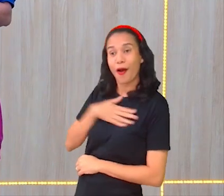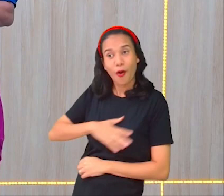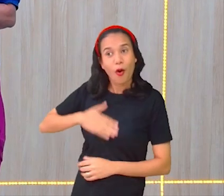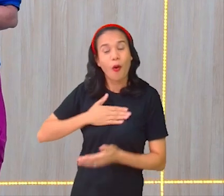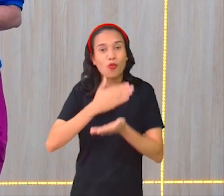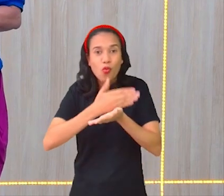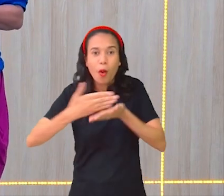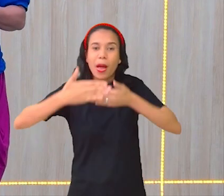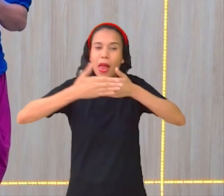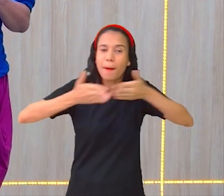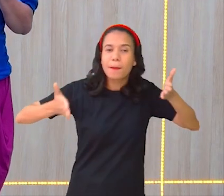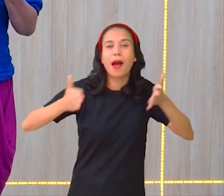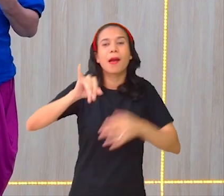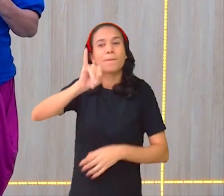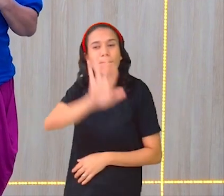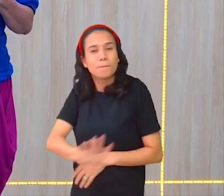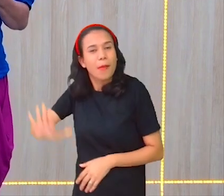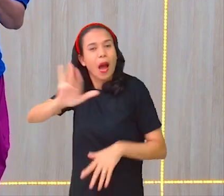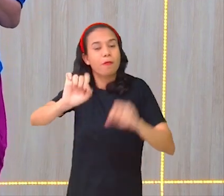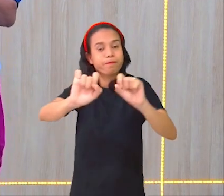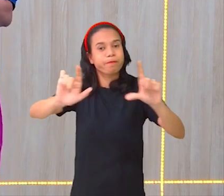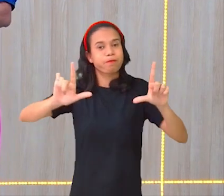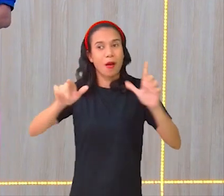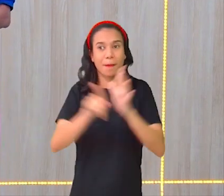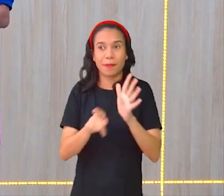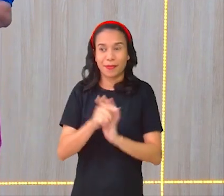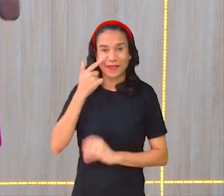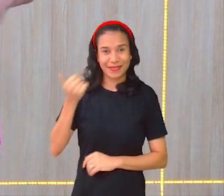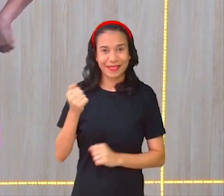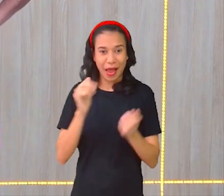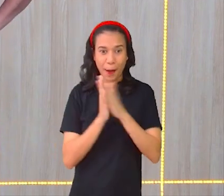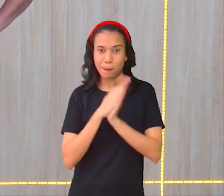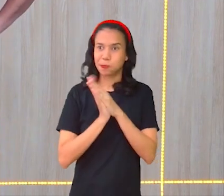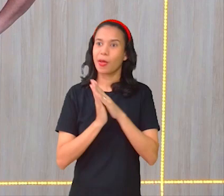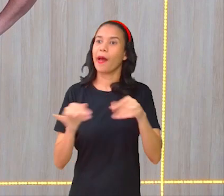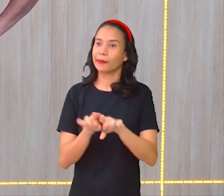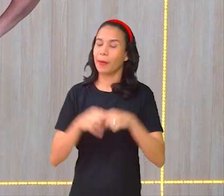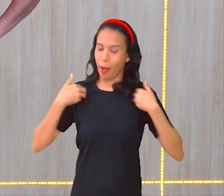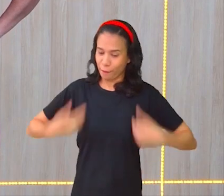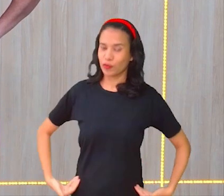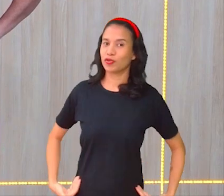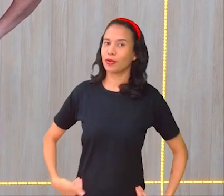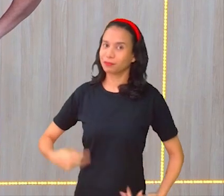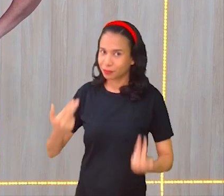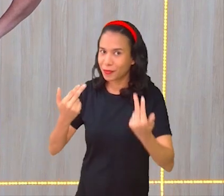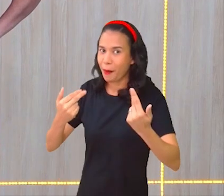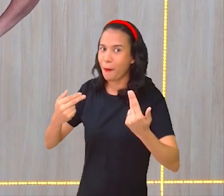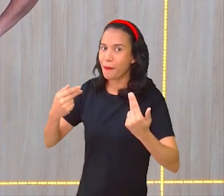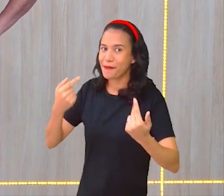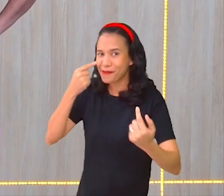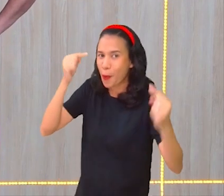de abrir com essa imagem, né? Aí do meu avatarzinho, e vestido também de pastoril, olha lá.